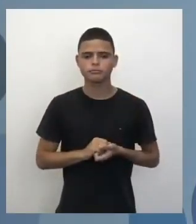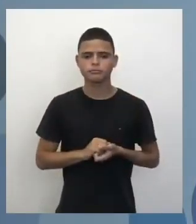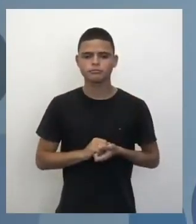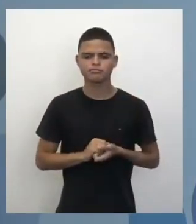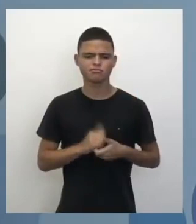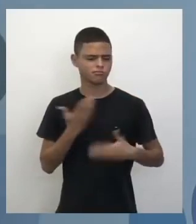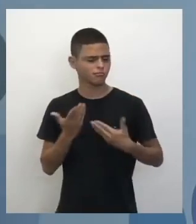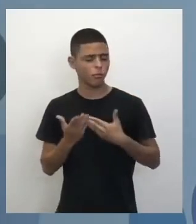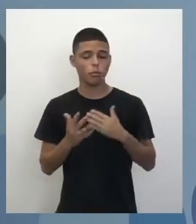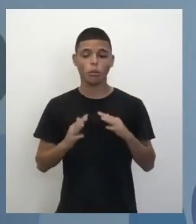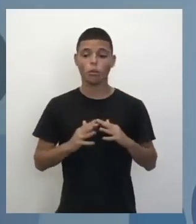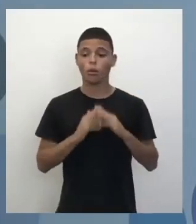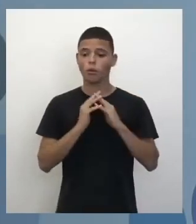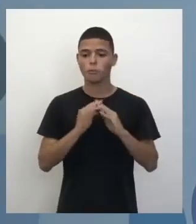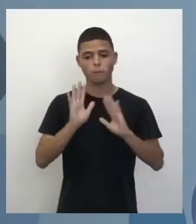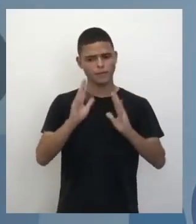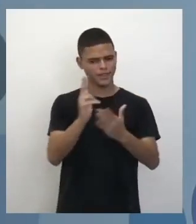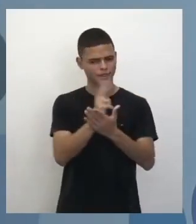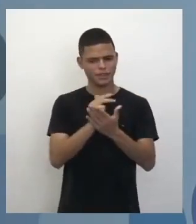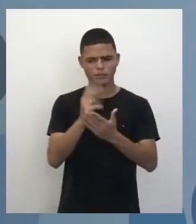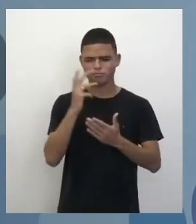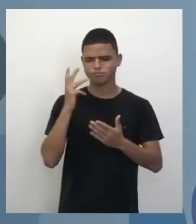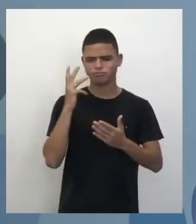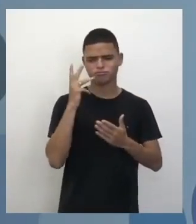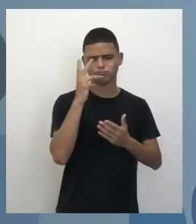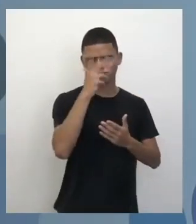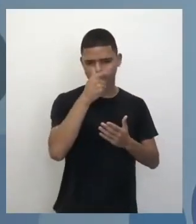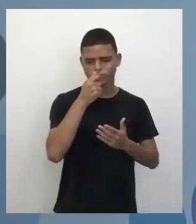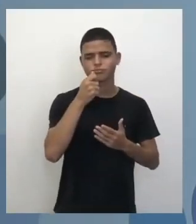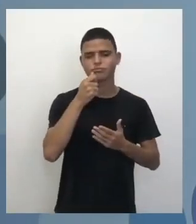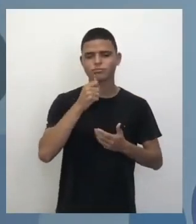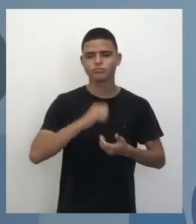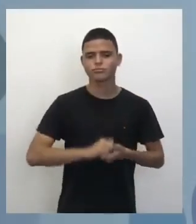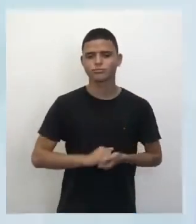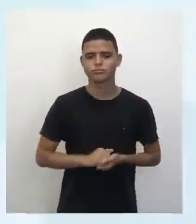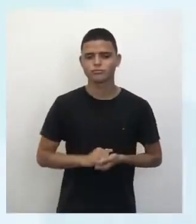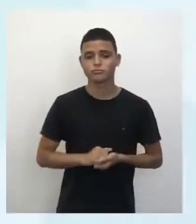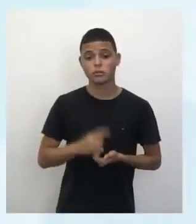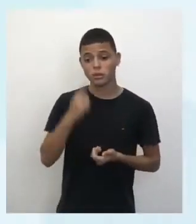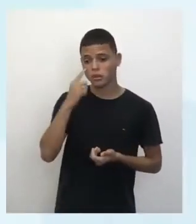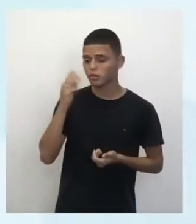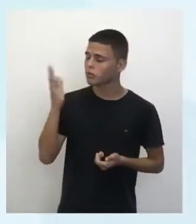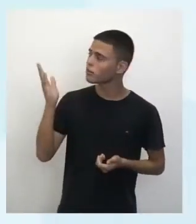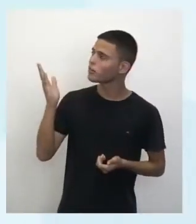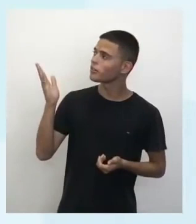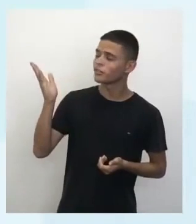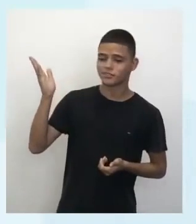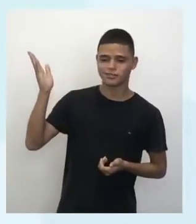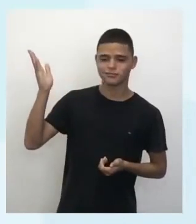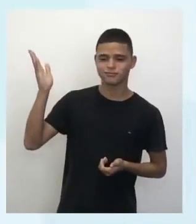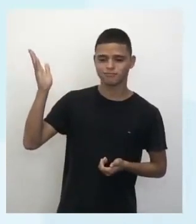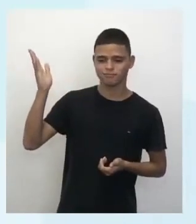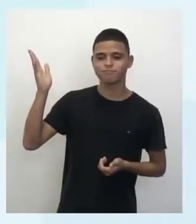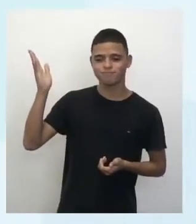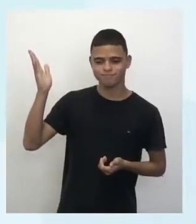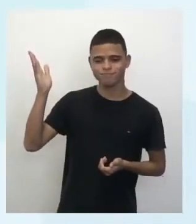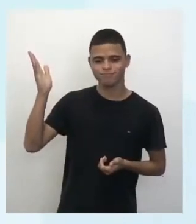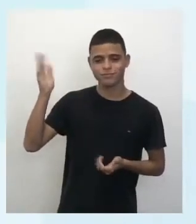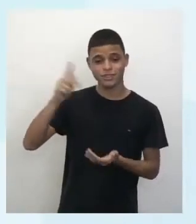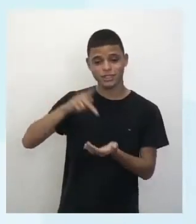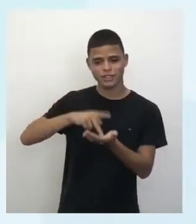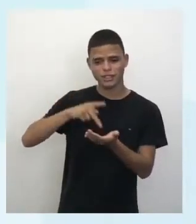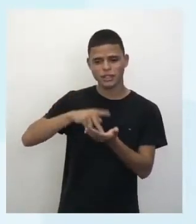Bofete, mas as imagens são lindas, olha aí. Acima nós temos... Essa névoa bem Paranapiacaba. Nossa, é verdade.